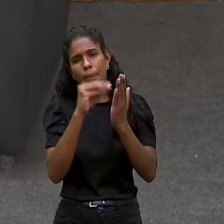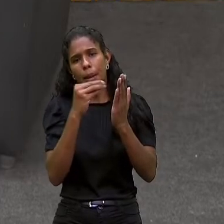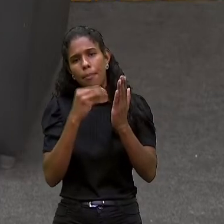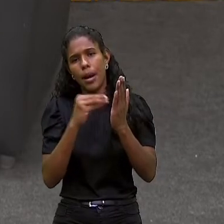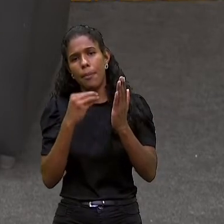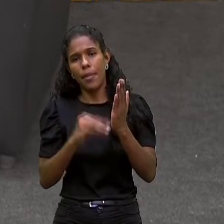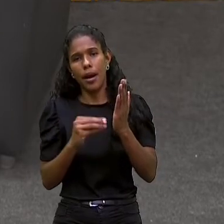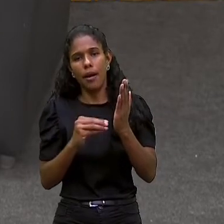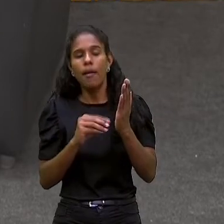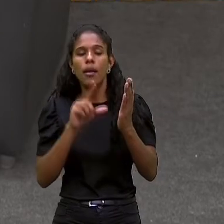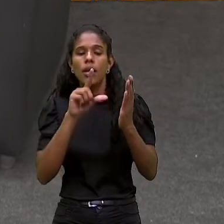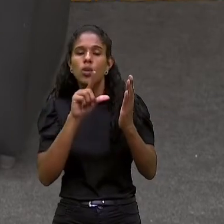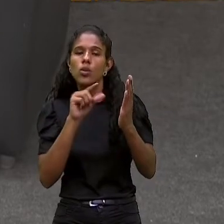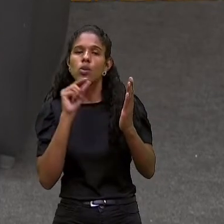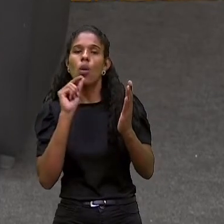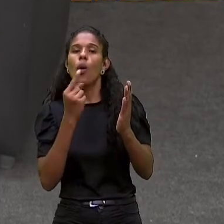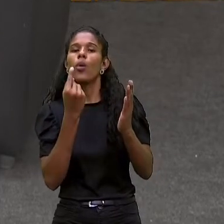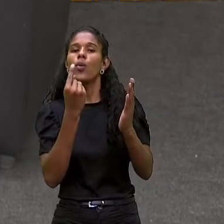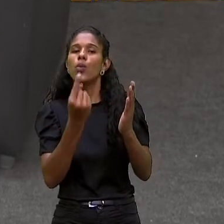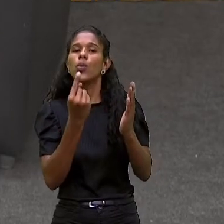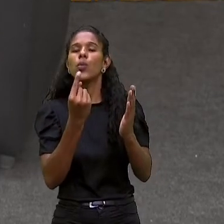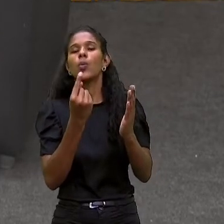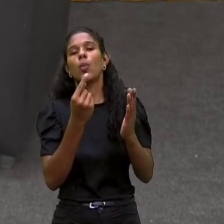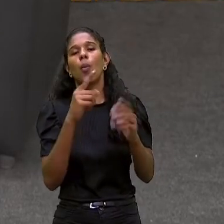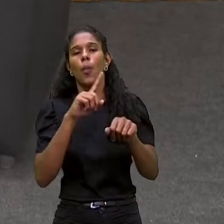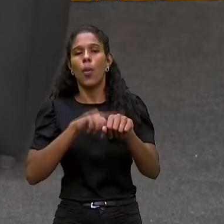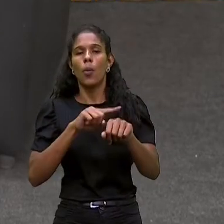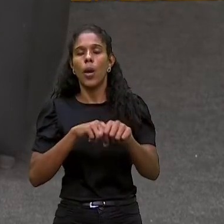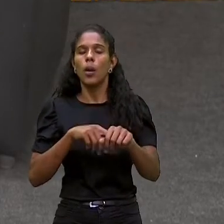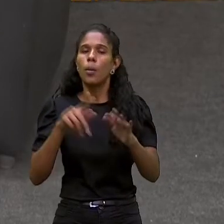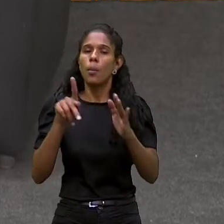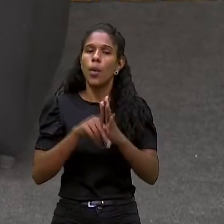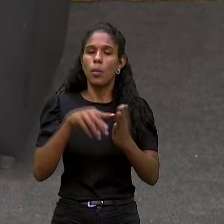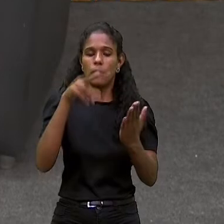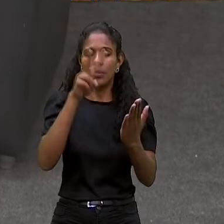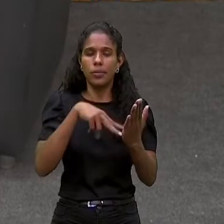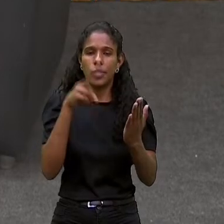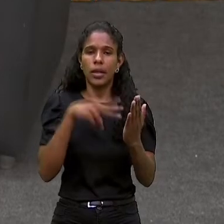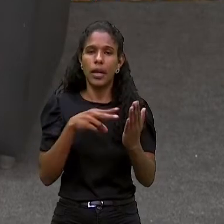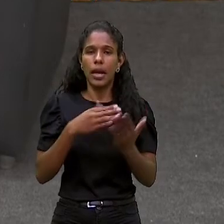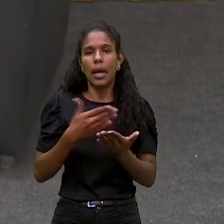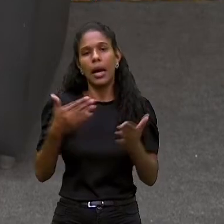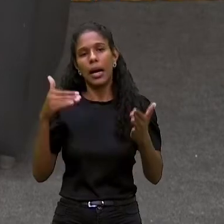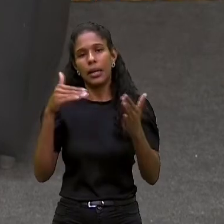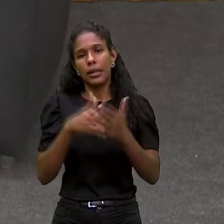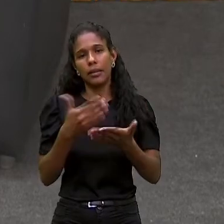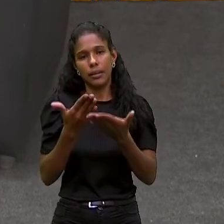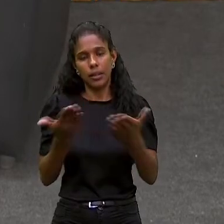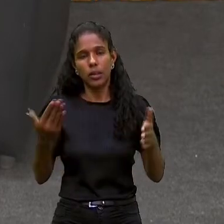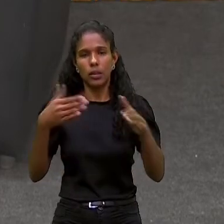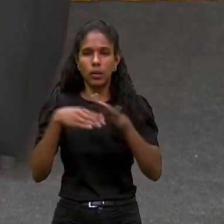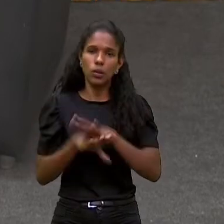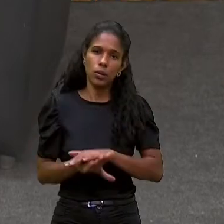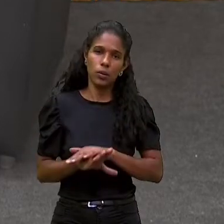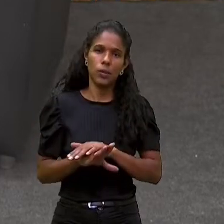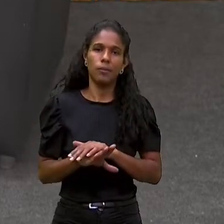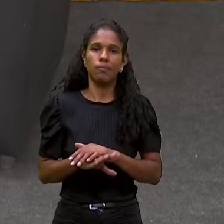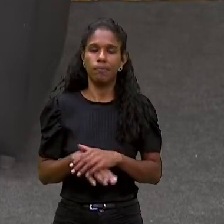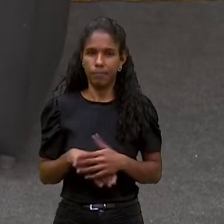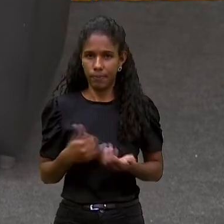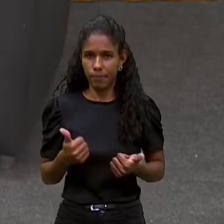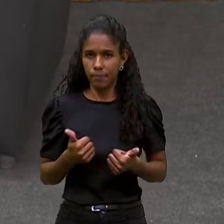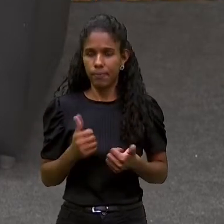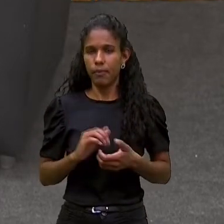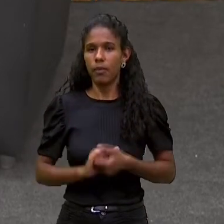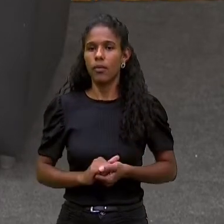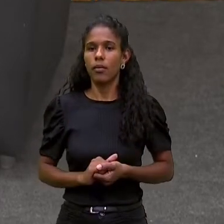leitura. Que seja 10 minutos. Até o seu cérebro acostumar, que seja meia hora. Tá bom. E